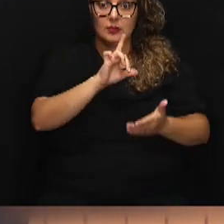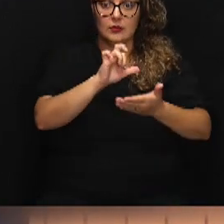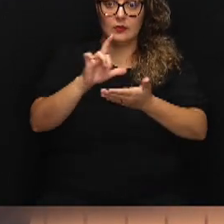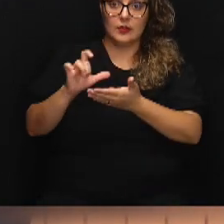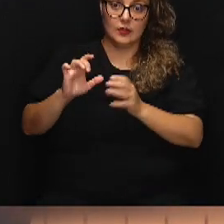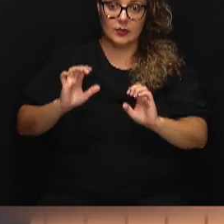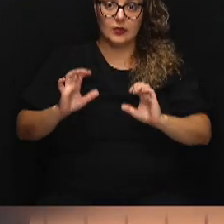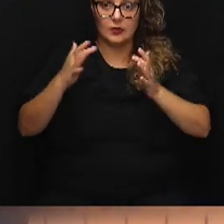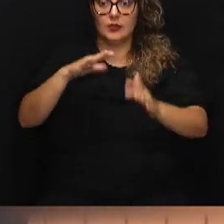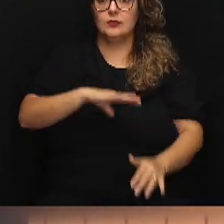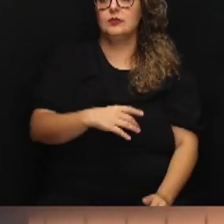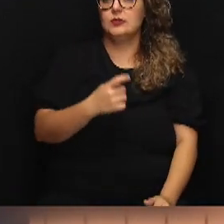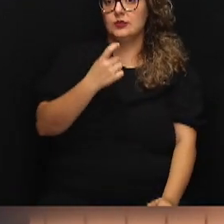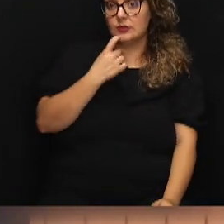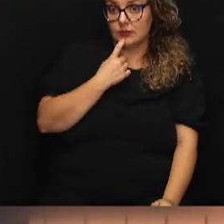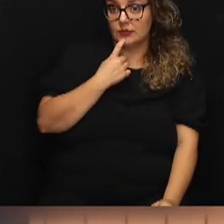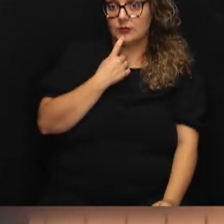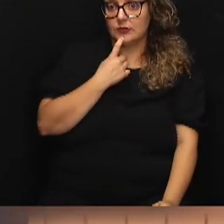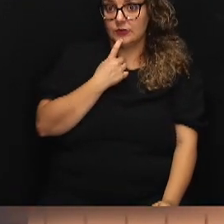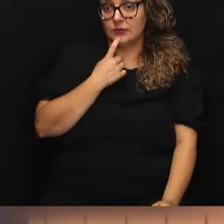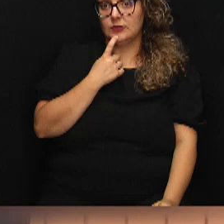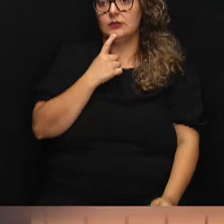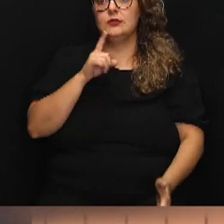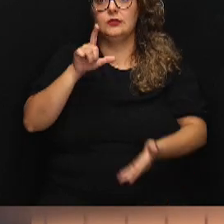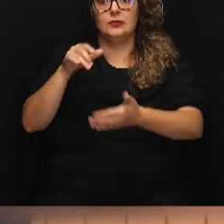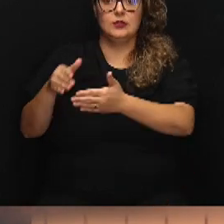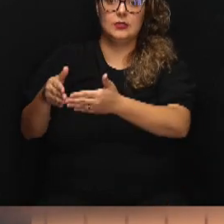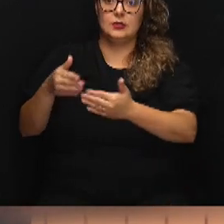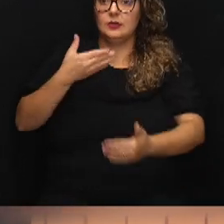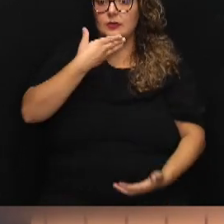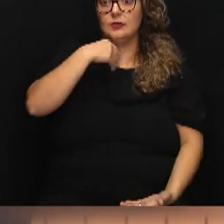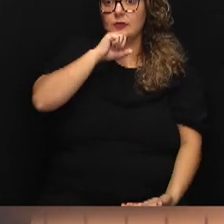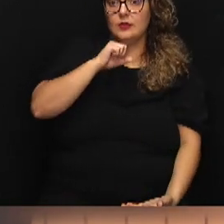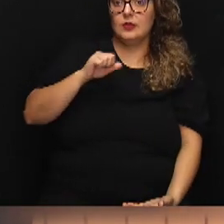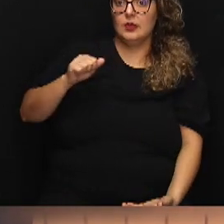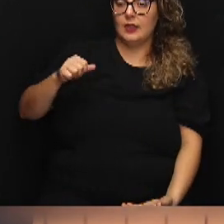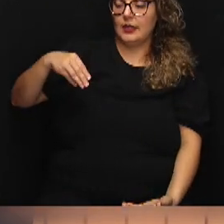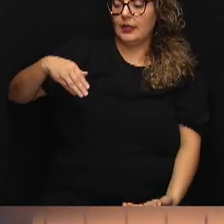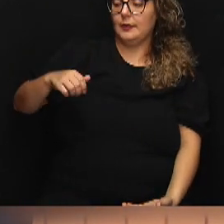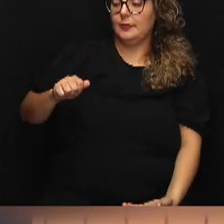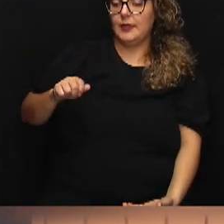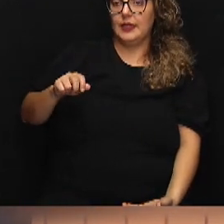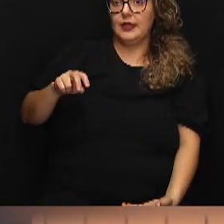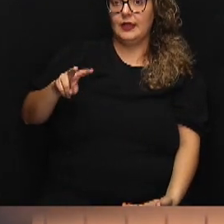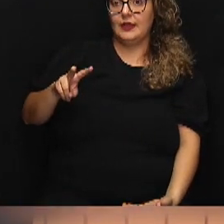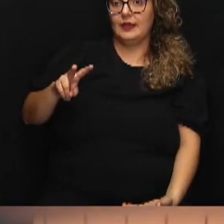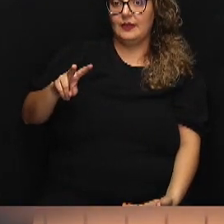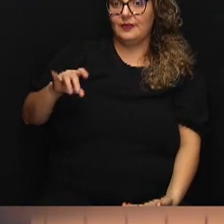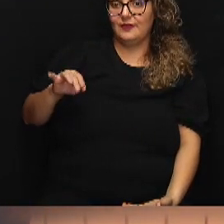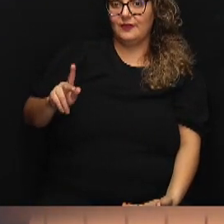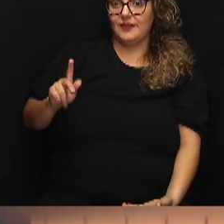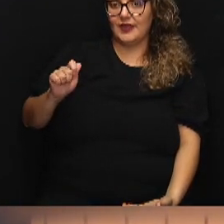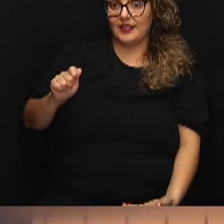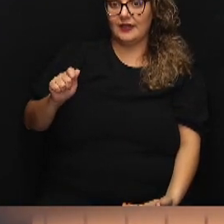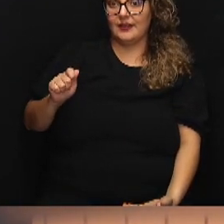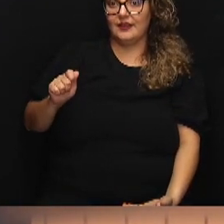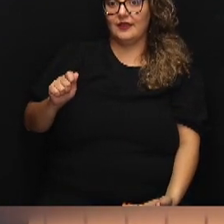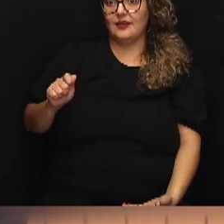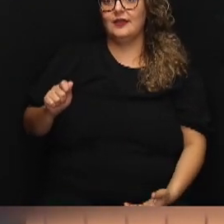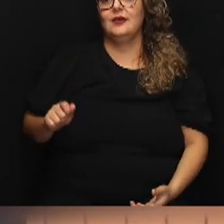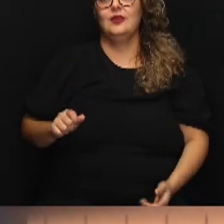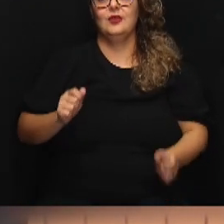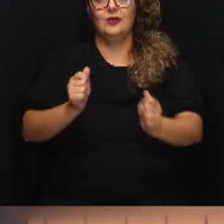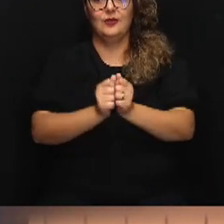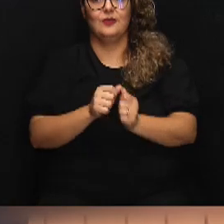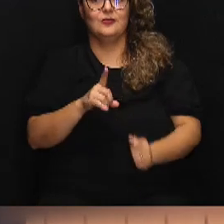eventos de Campinas com uma câmera emprestada do meu pai, a Mavica, Sony Mavica, com disquete. Então eu ia